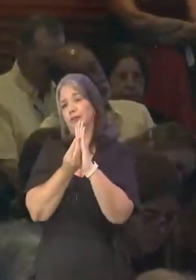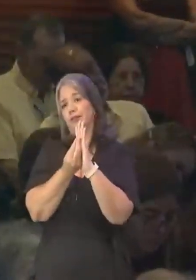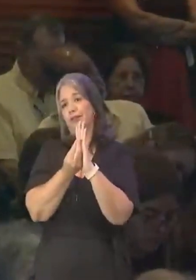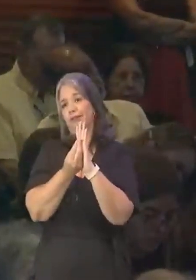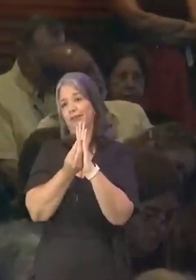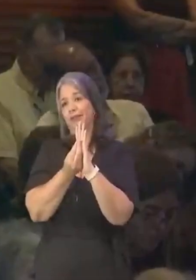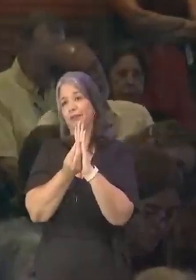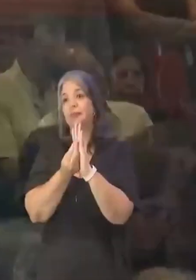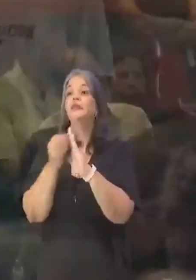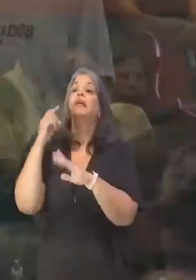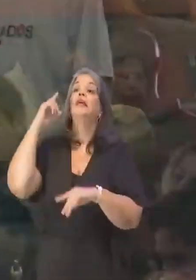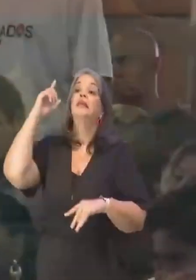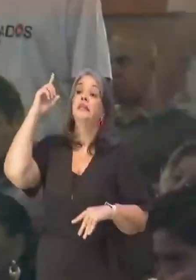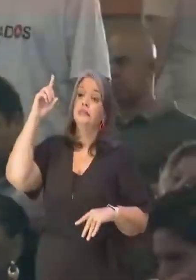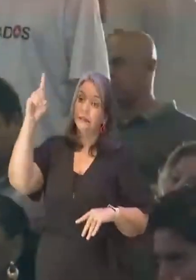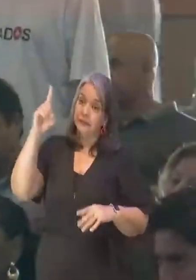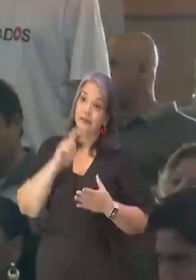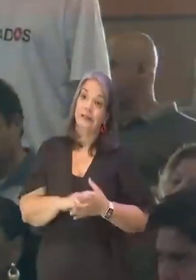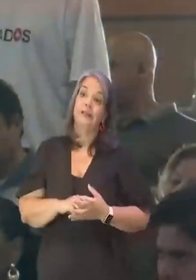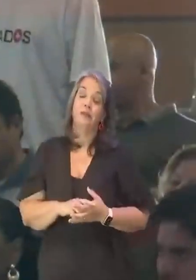Deus instituiu você como mãe.